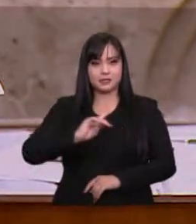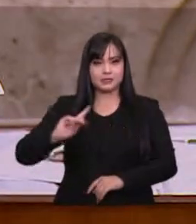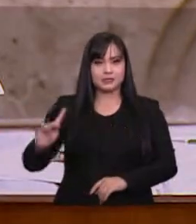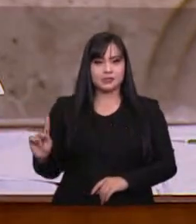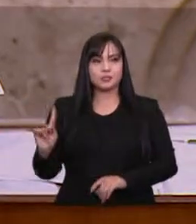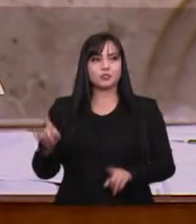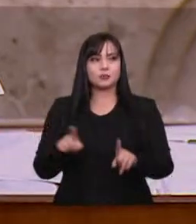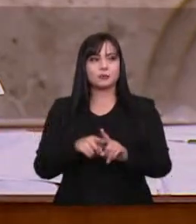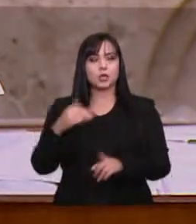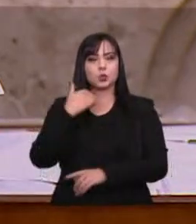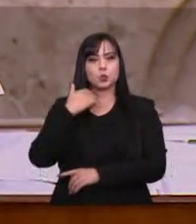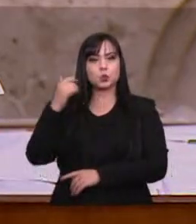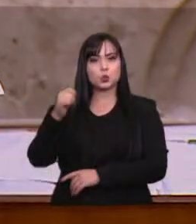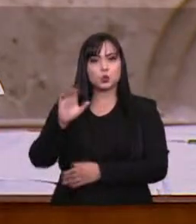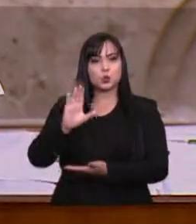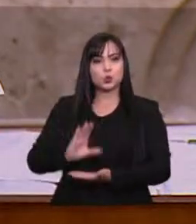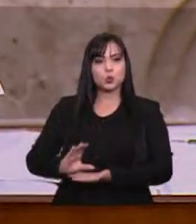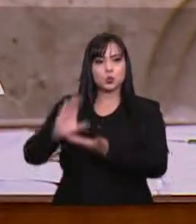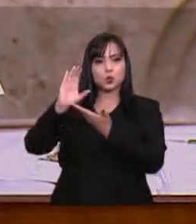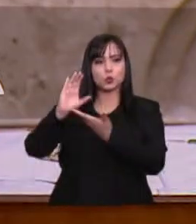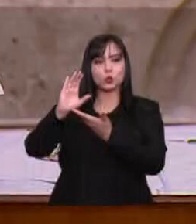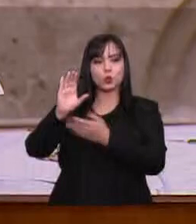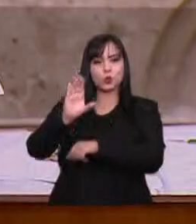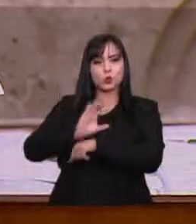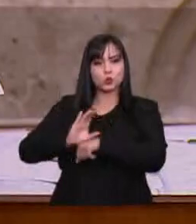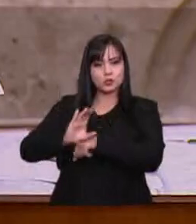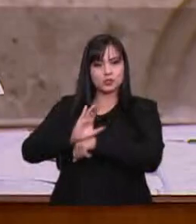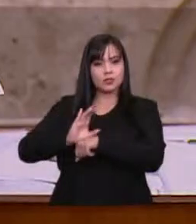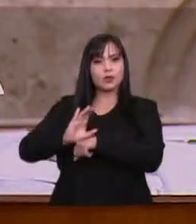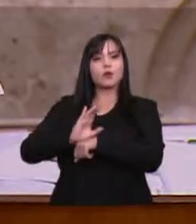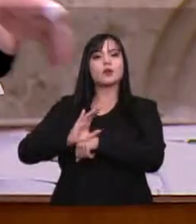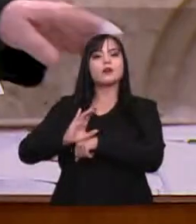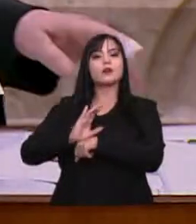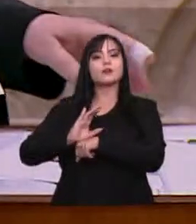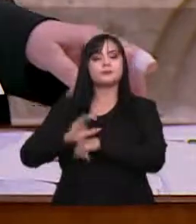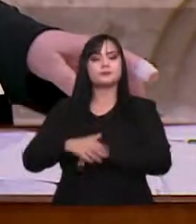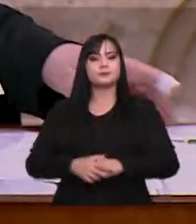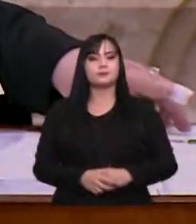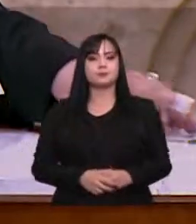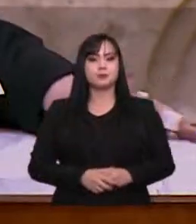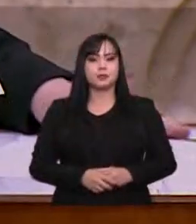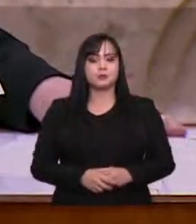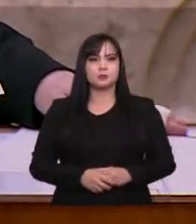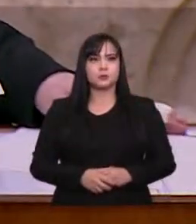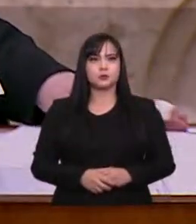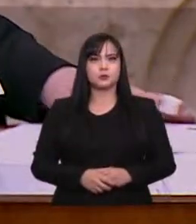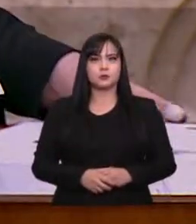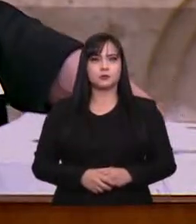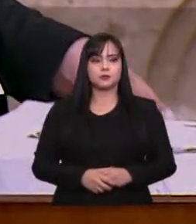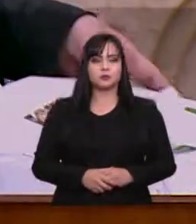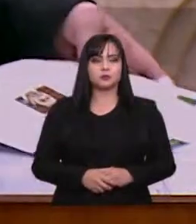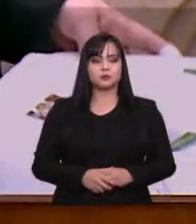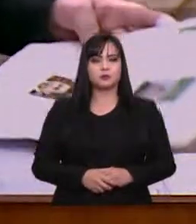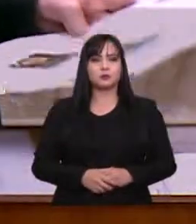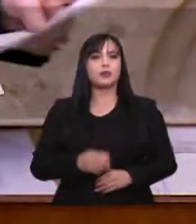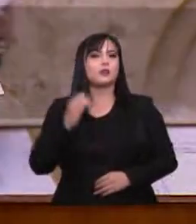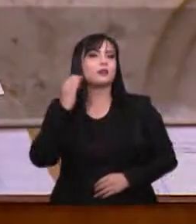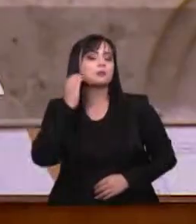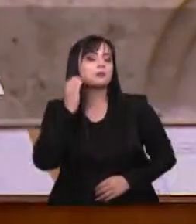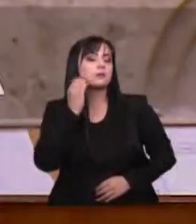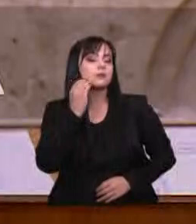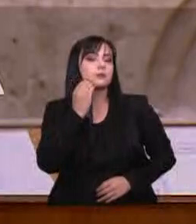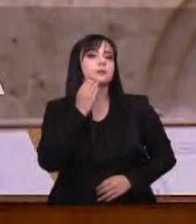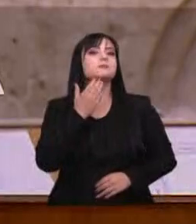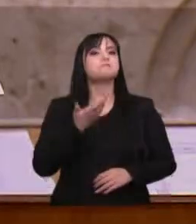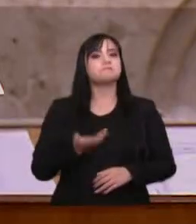e dois juízos Conselheiros do Conselho constitucional de Moçambique Apenas não